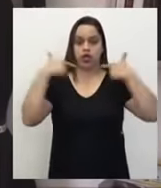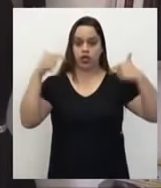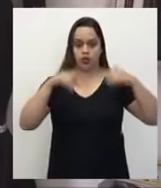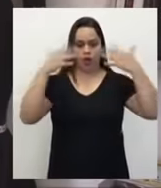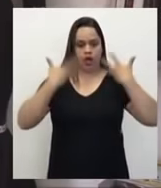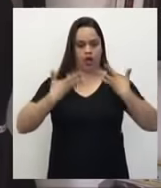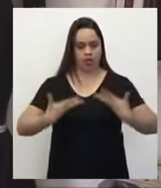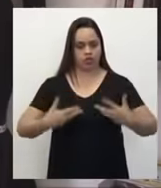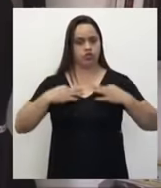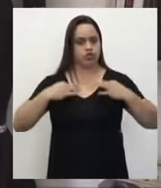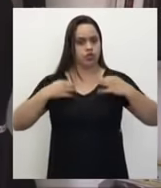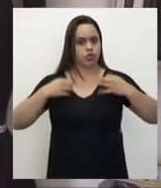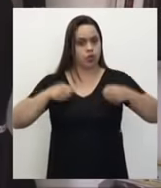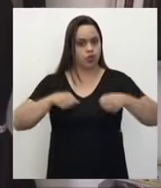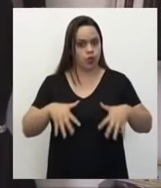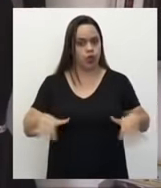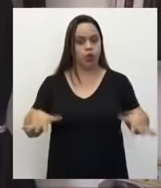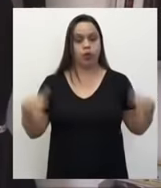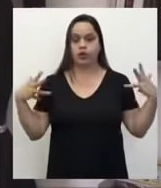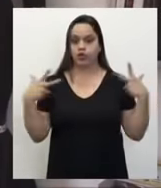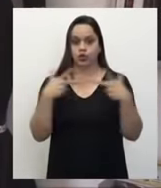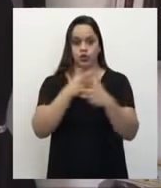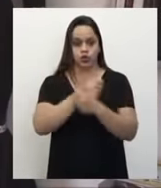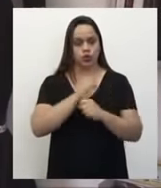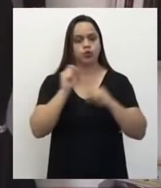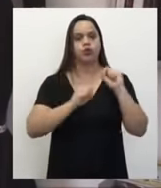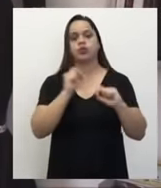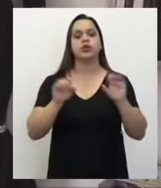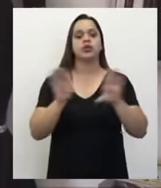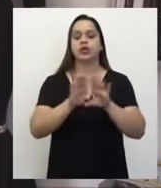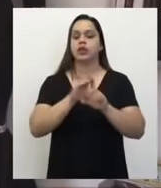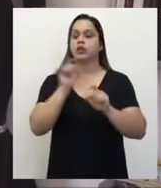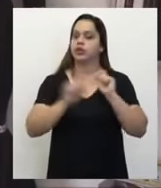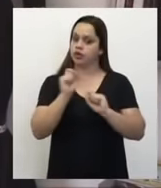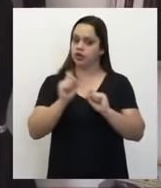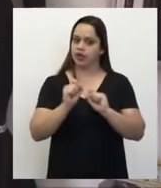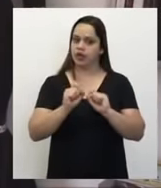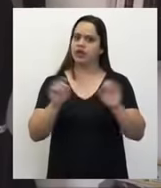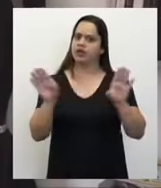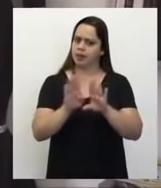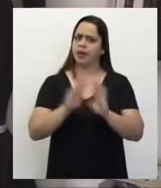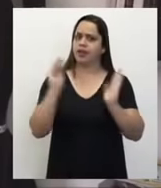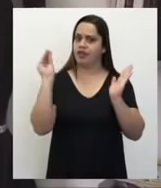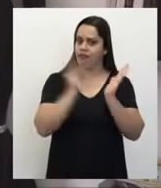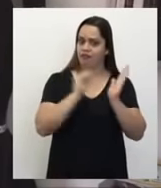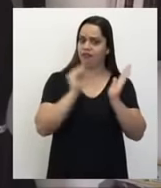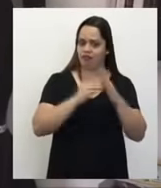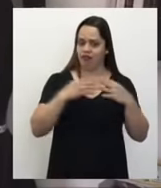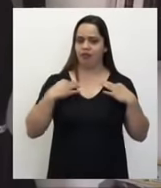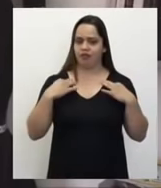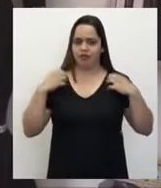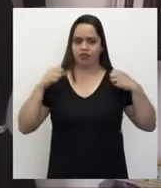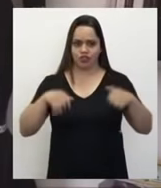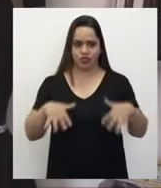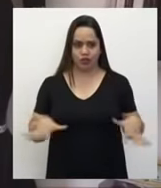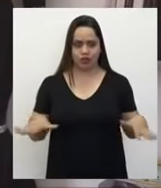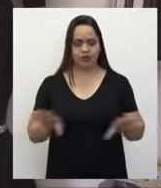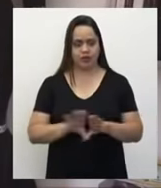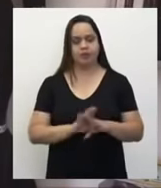da indumentária, da roupa, ou até mesmo da ausência de roupa. Então, dentro do processo